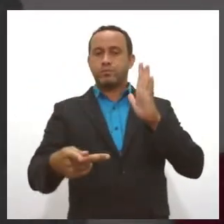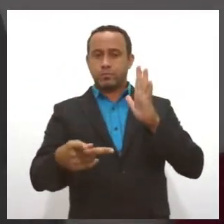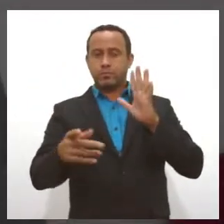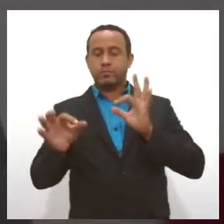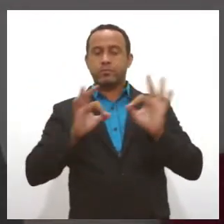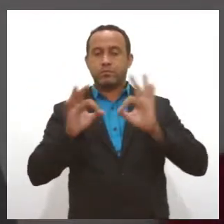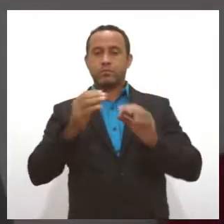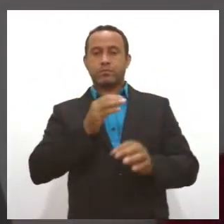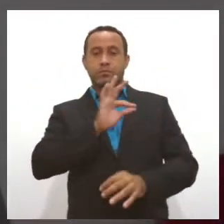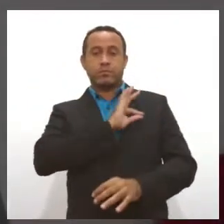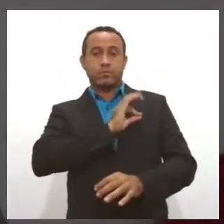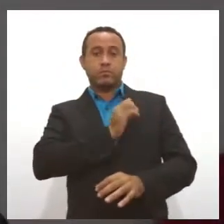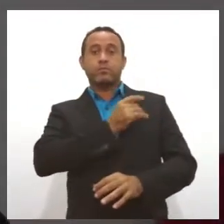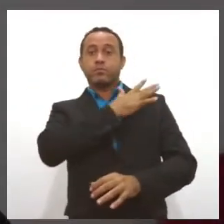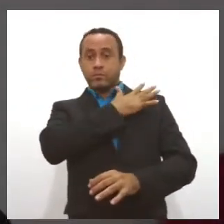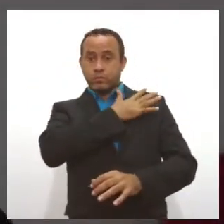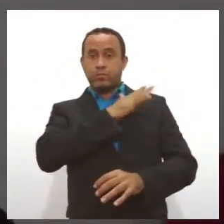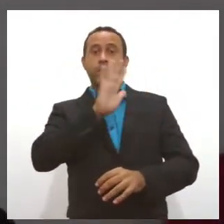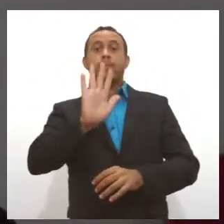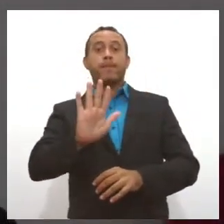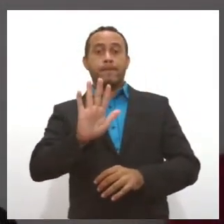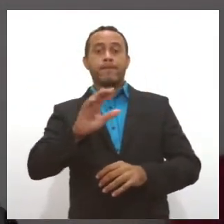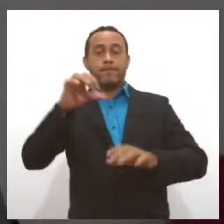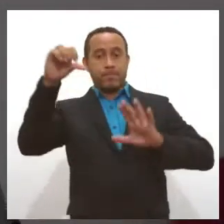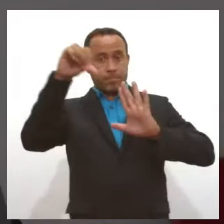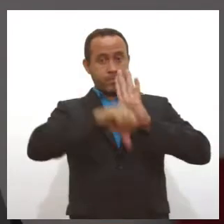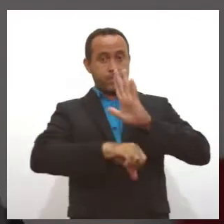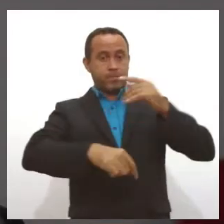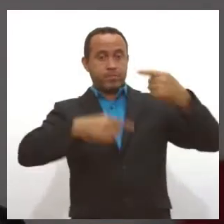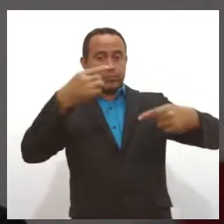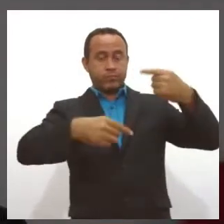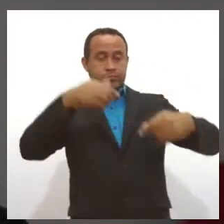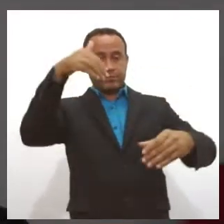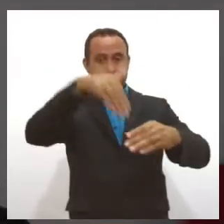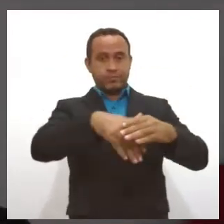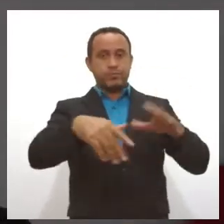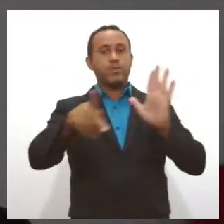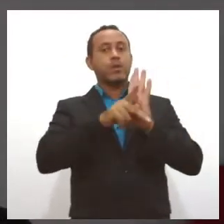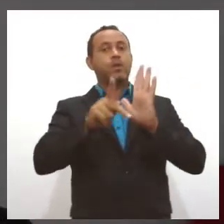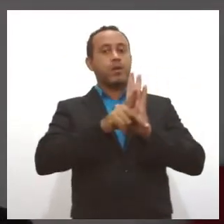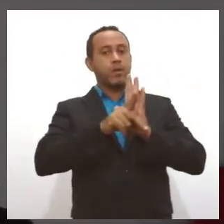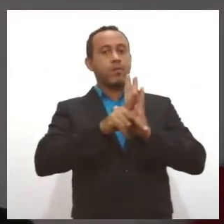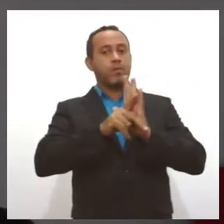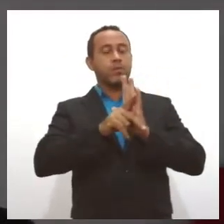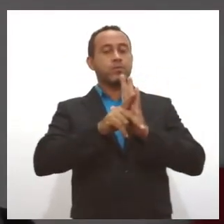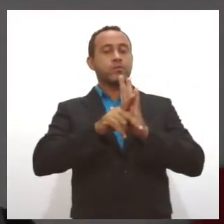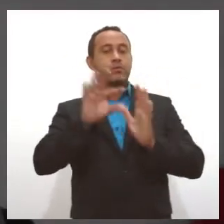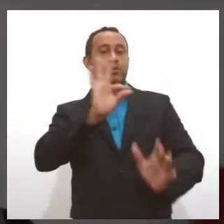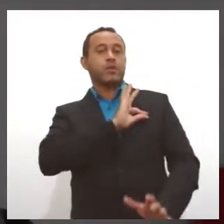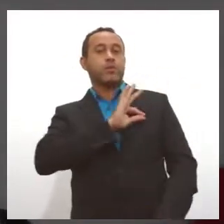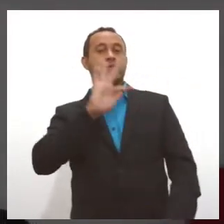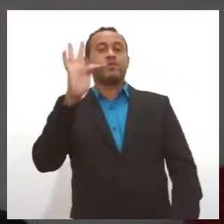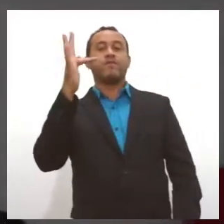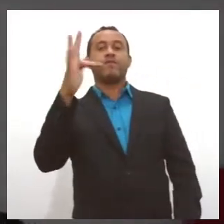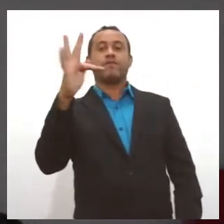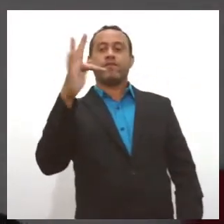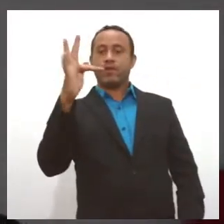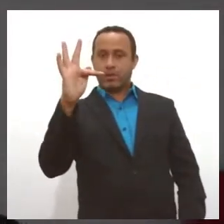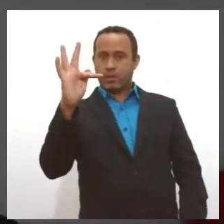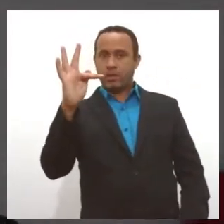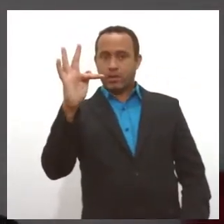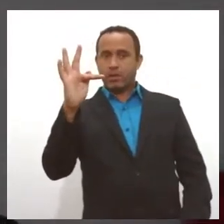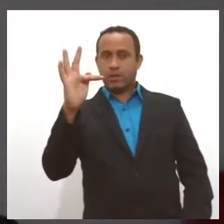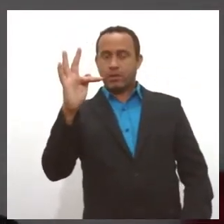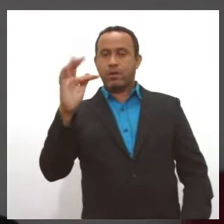Polícia Civil, mas a questão dos crimes eleitorais, ela tem atribuição específica da Polícia Federal. Mas como a Polícia Federal não contém